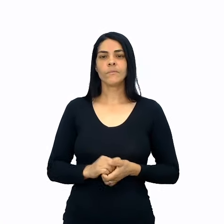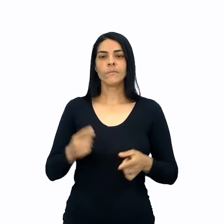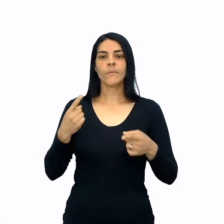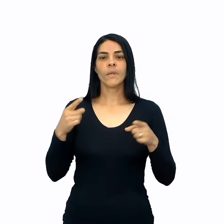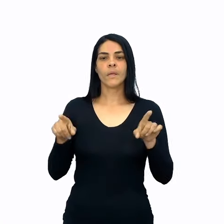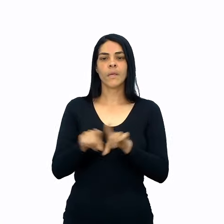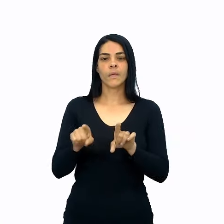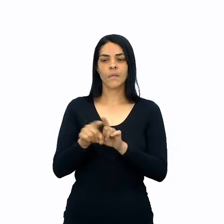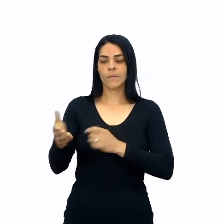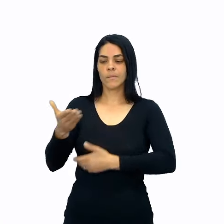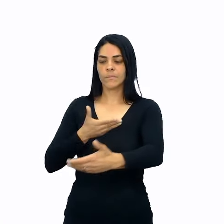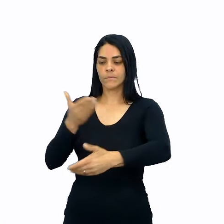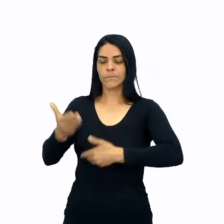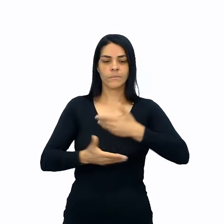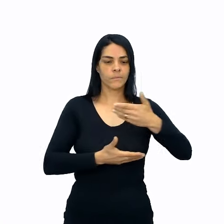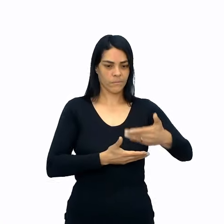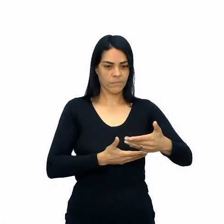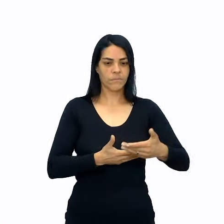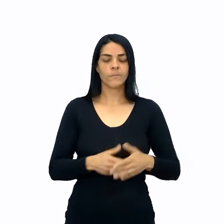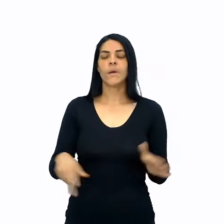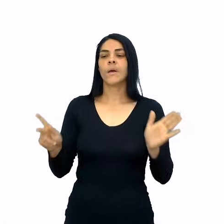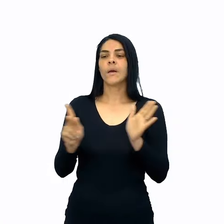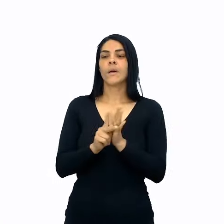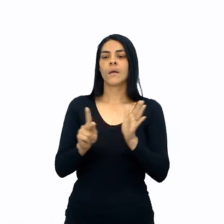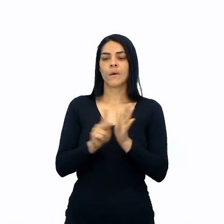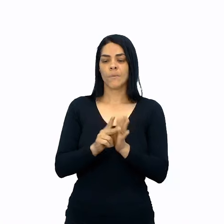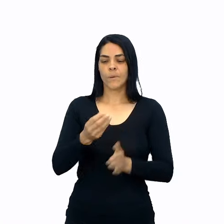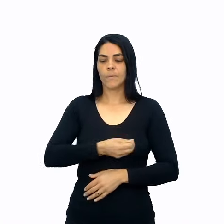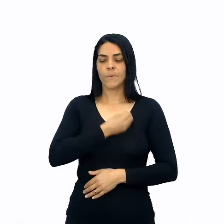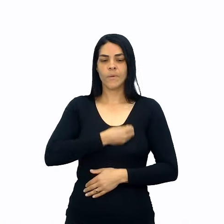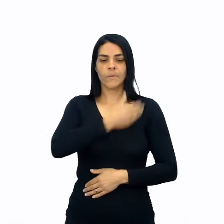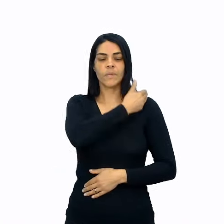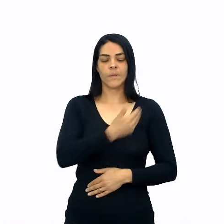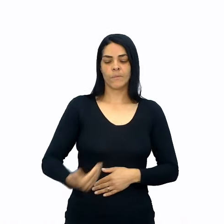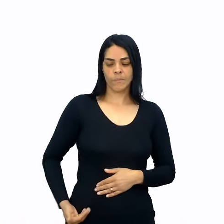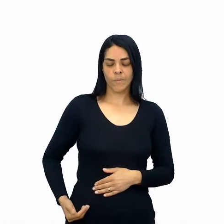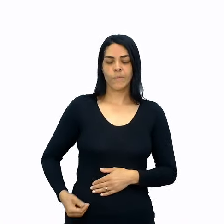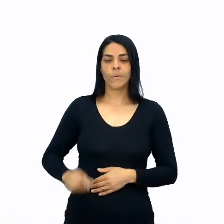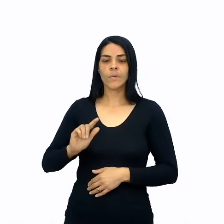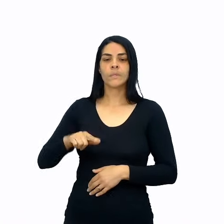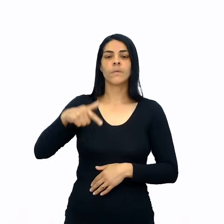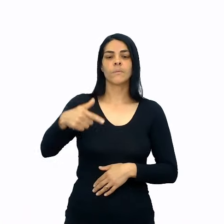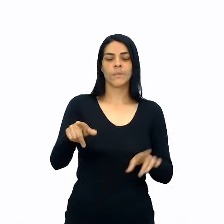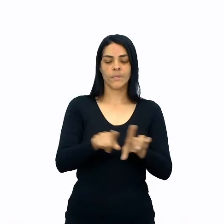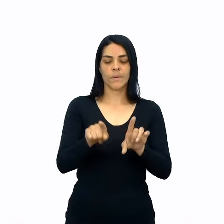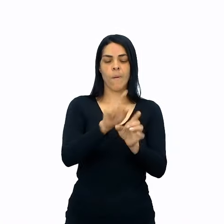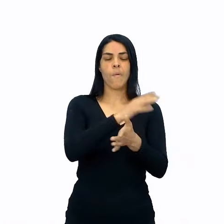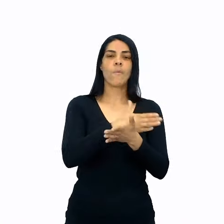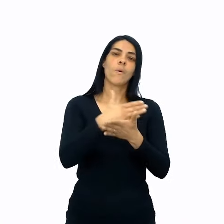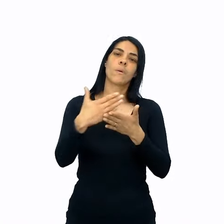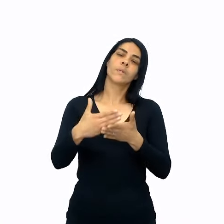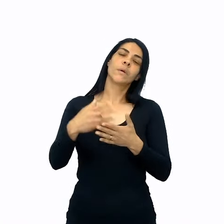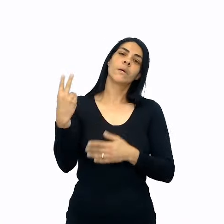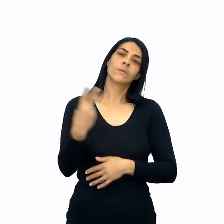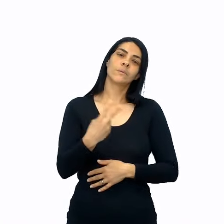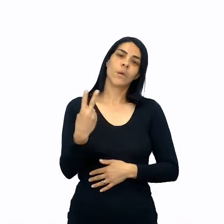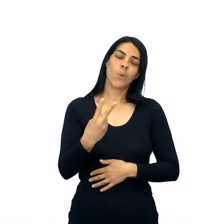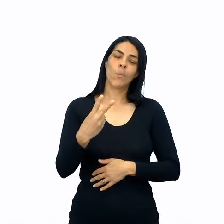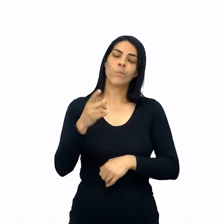nos campos sociais e na própria vida pública. E, a seguir, iremos iniciar o segundo